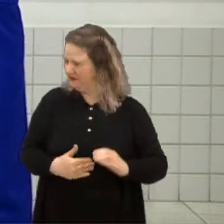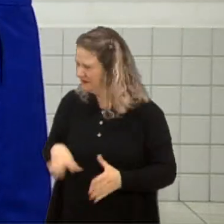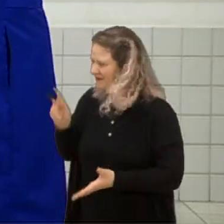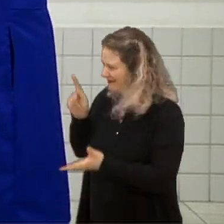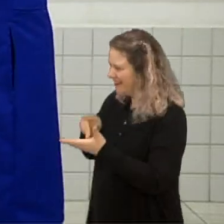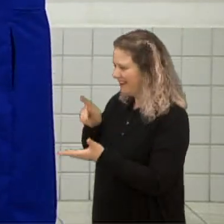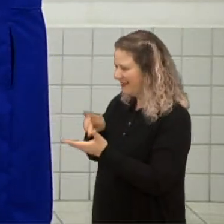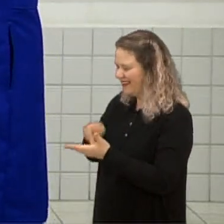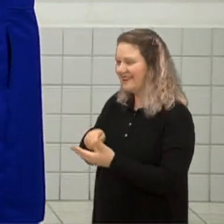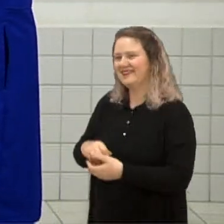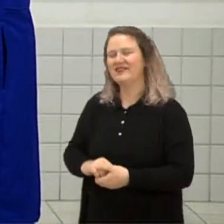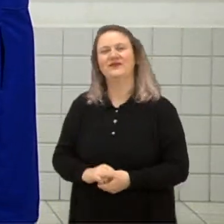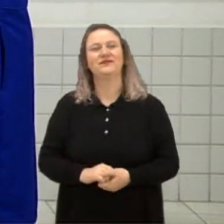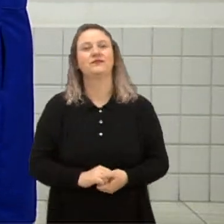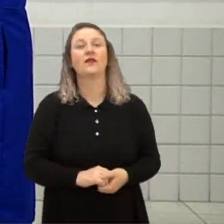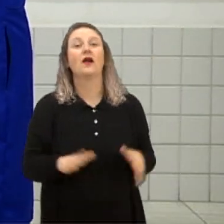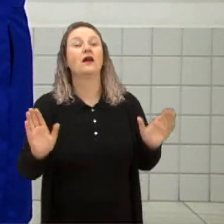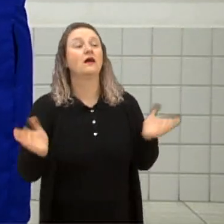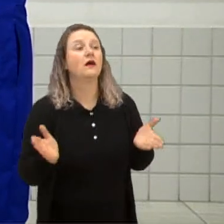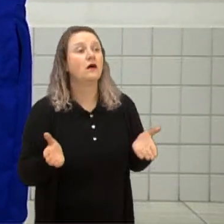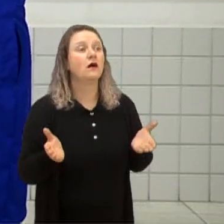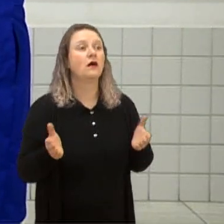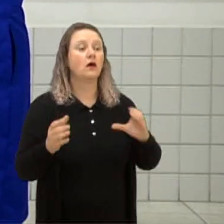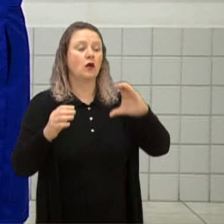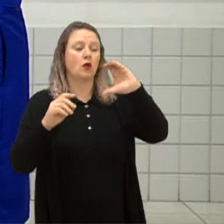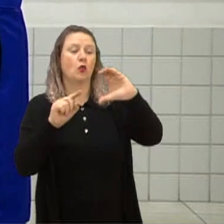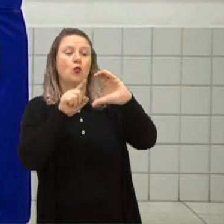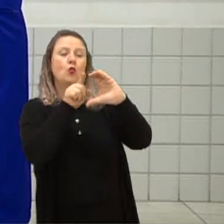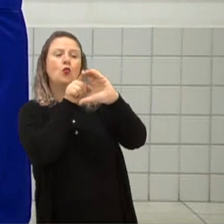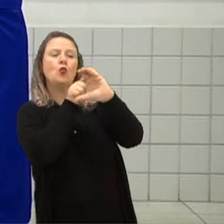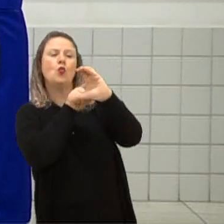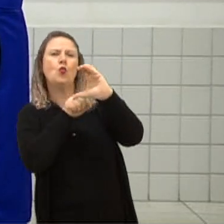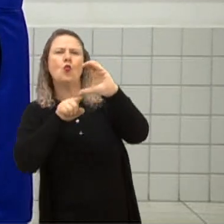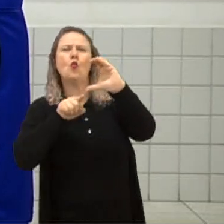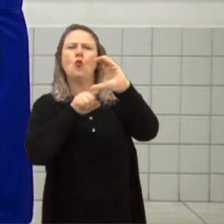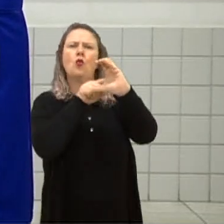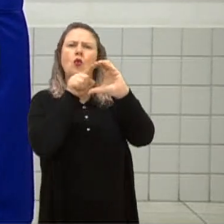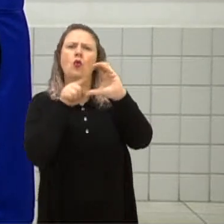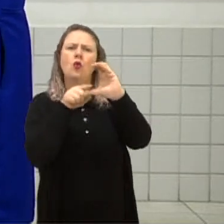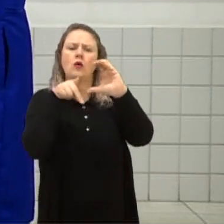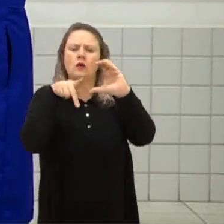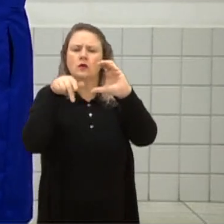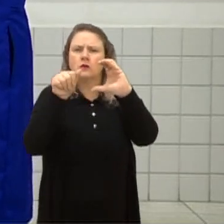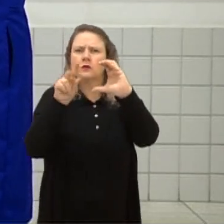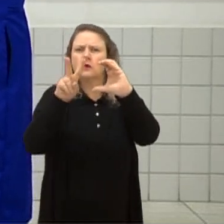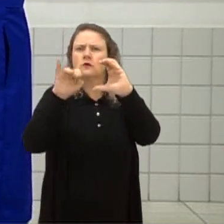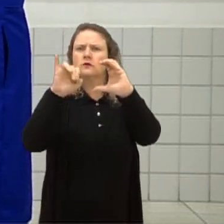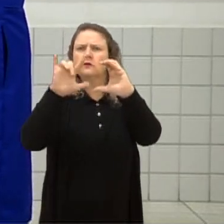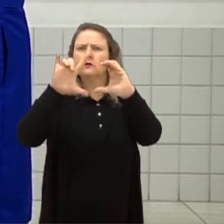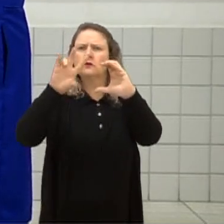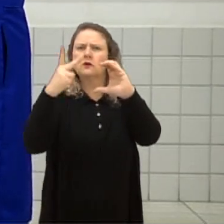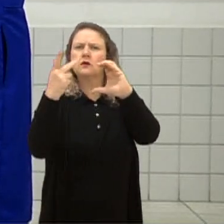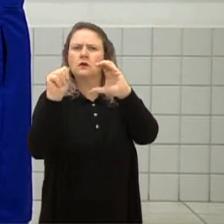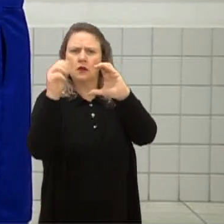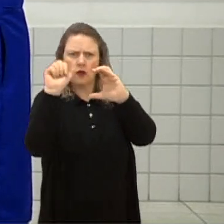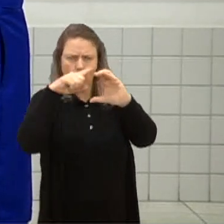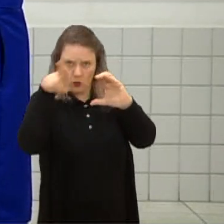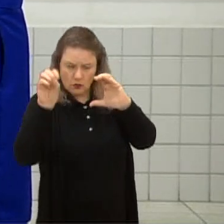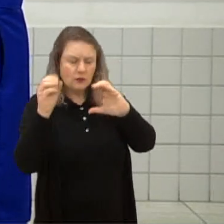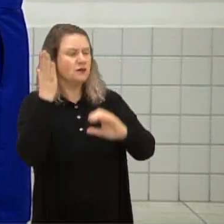olha lá. Mas fora isso, o pavilhão auditivo, essa parte externa, Fran, nos protege? Sabia que a nossa